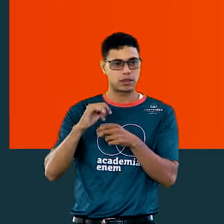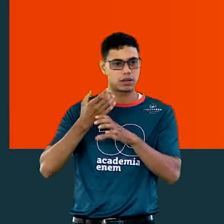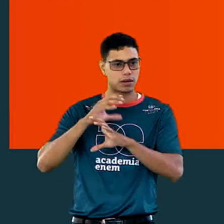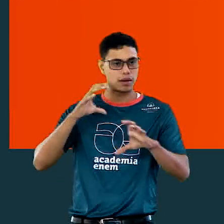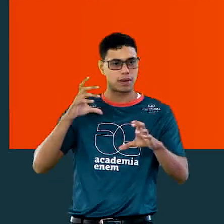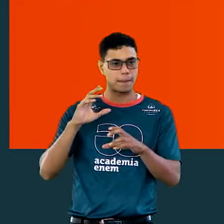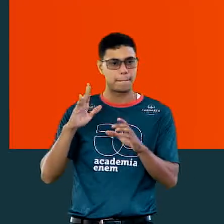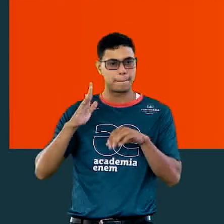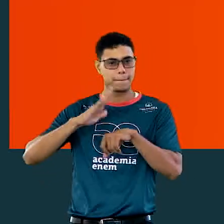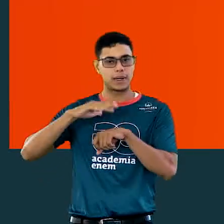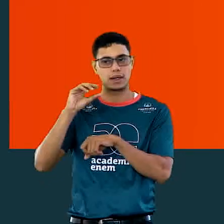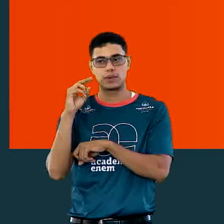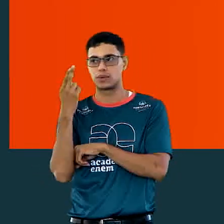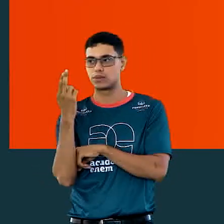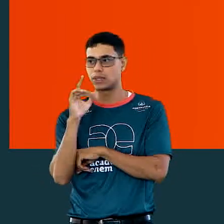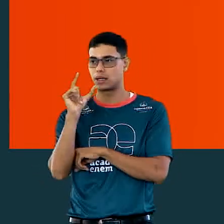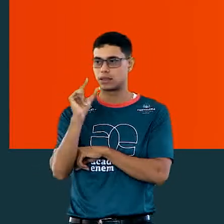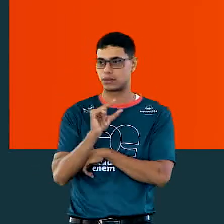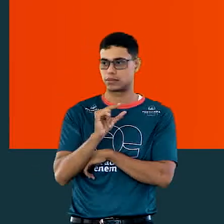cargas passando?